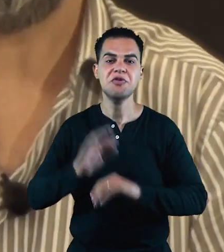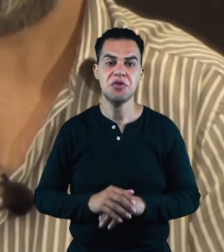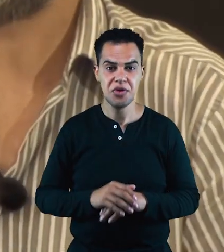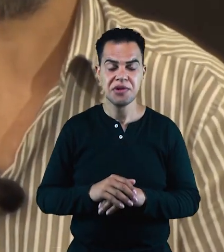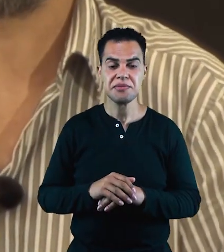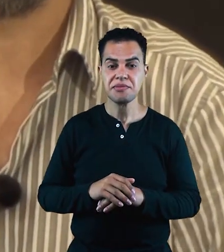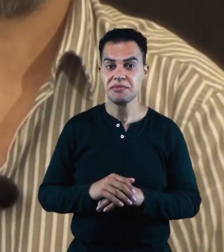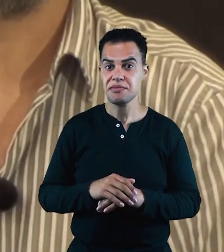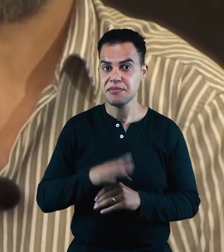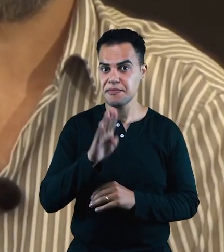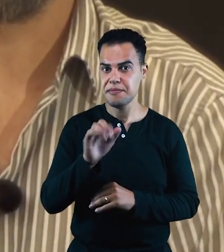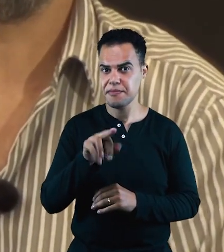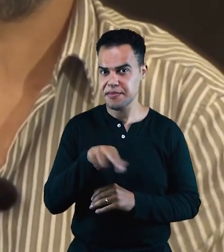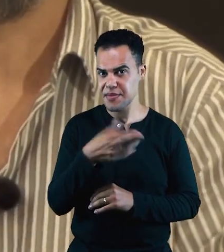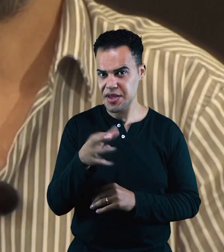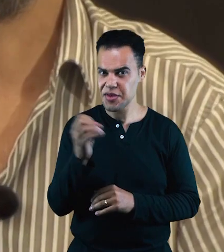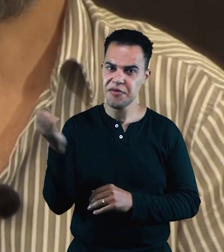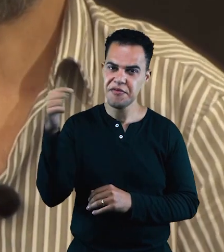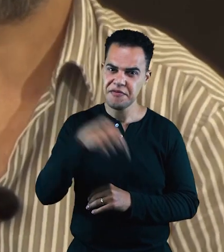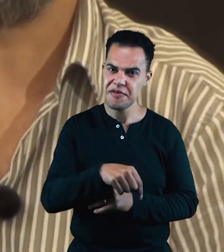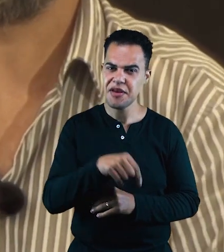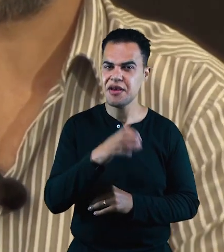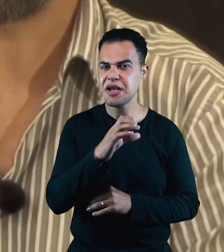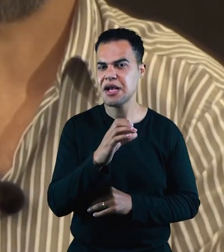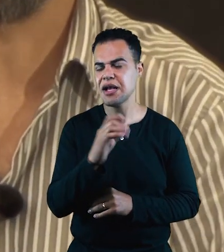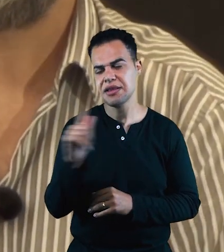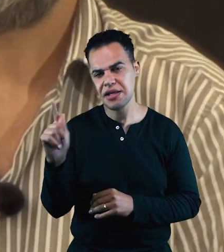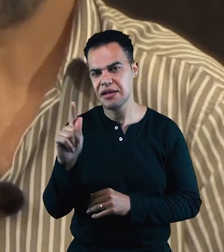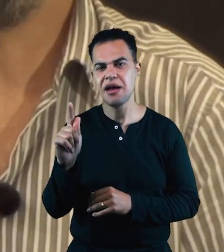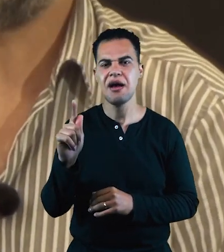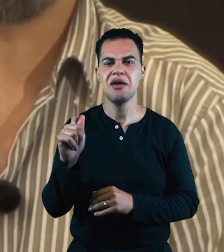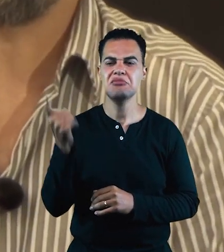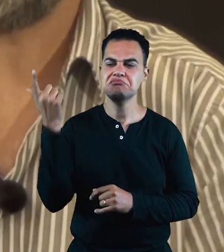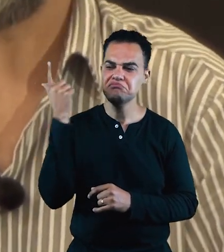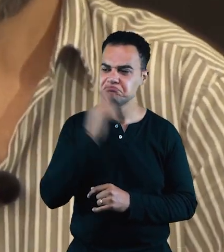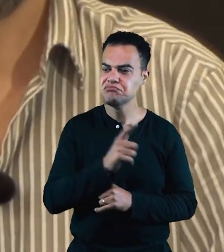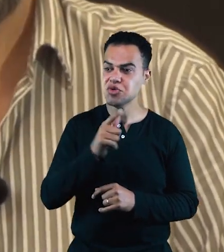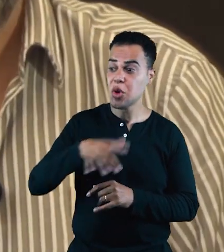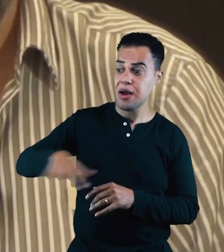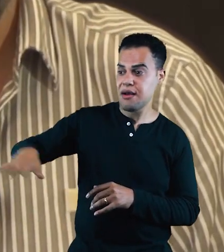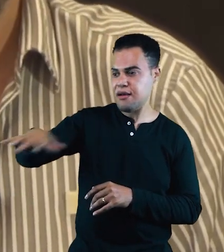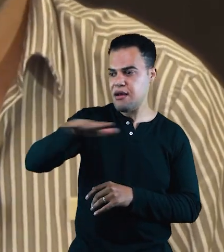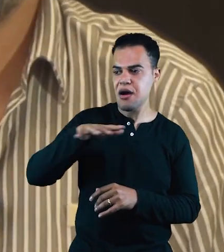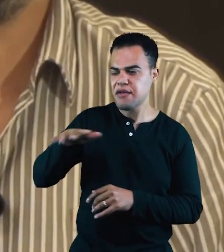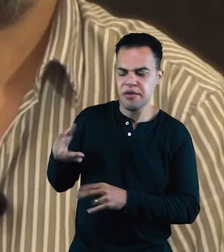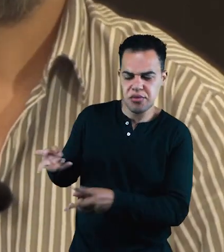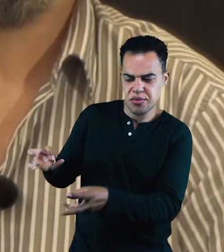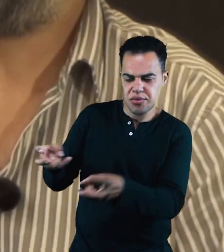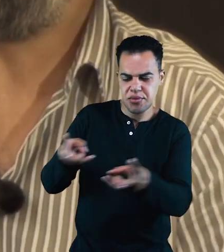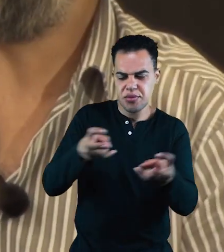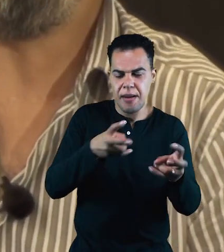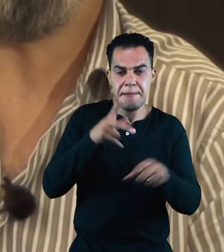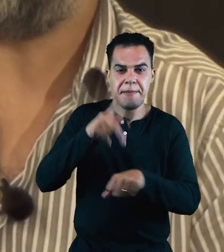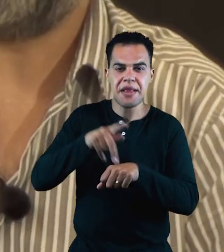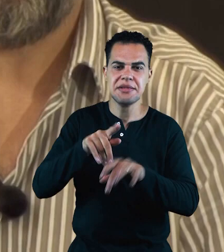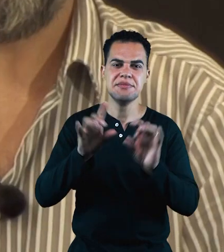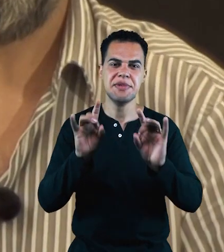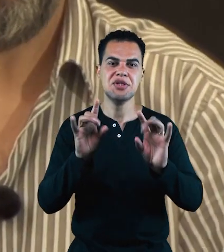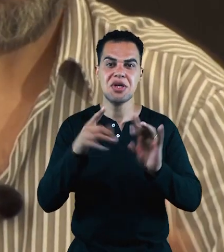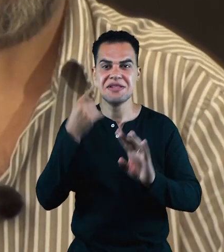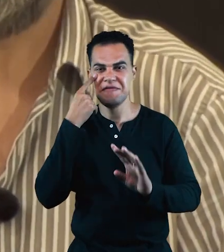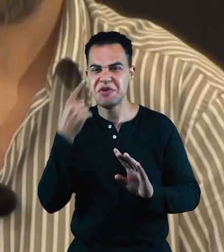para Cantagalo, no caso, o Barão de Nova Friburgo veio para Cantagalo, ganhou a Seis Maria e veio explorar pedras preciosas, viu que não